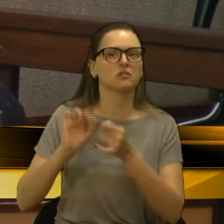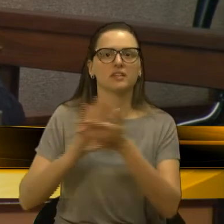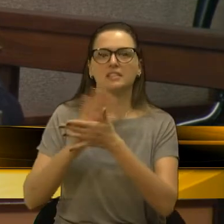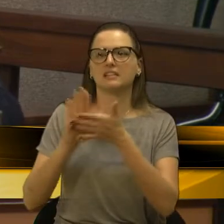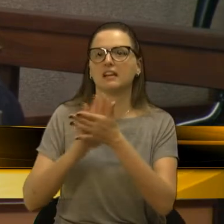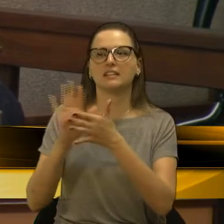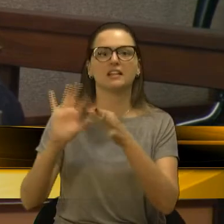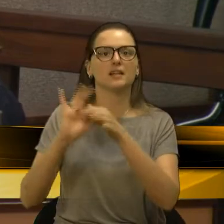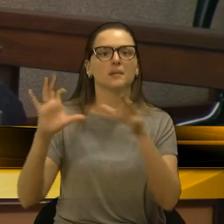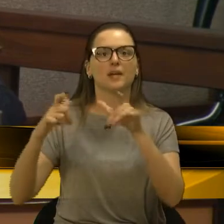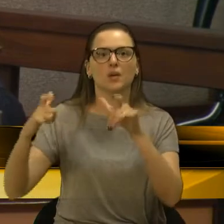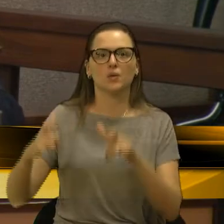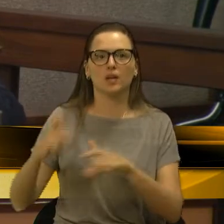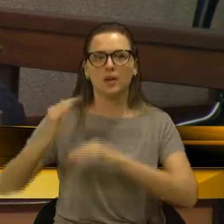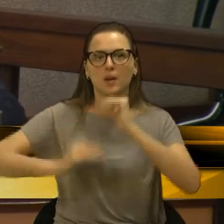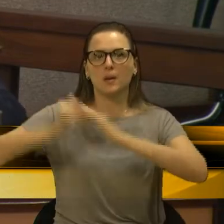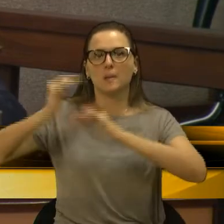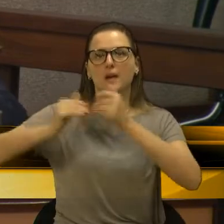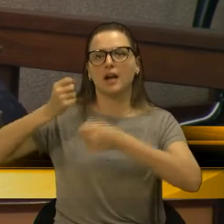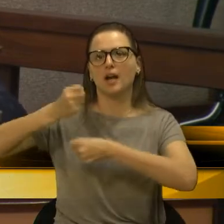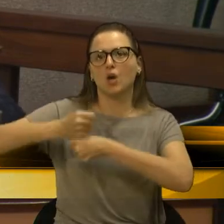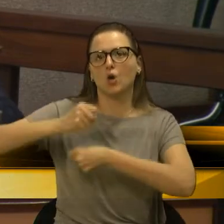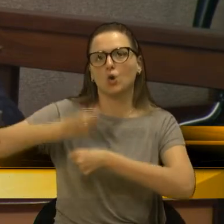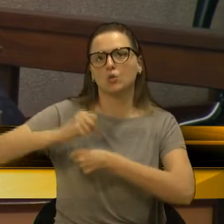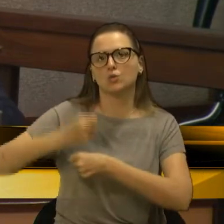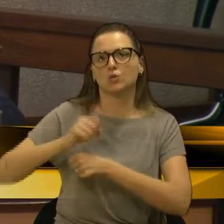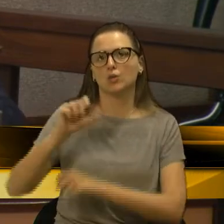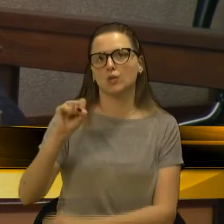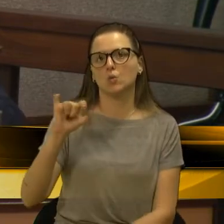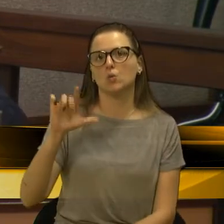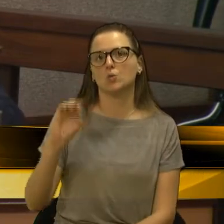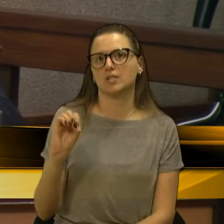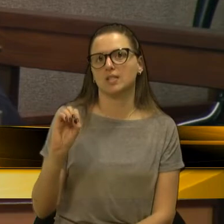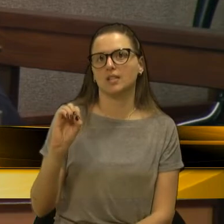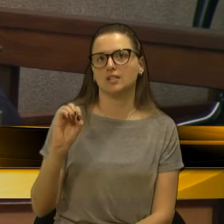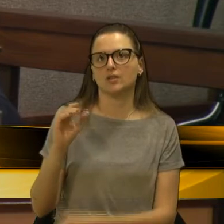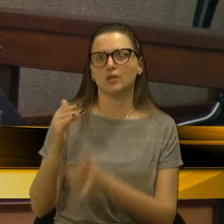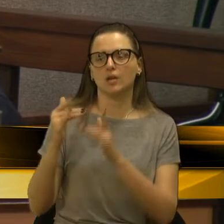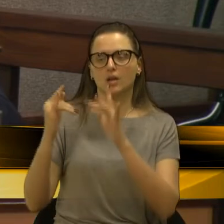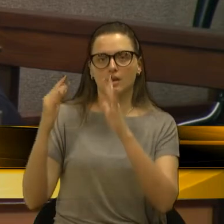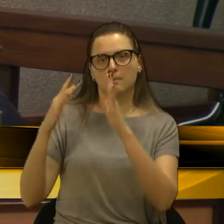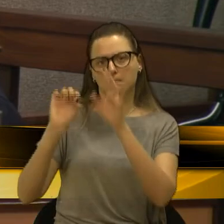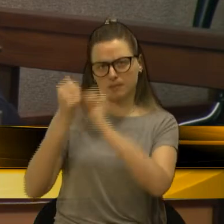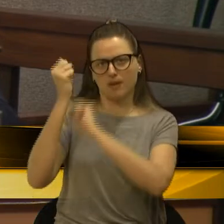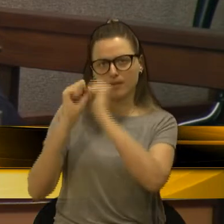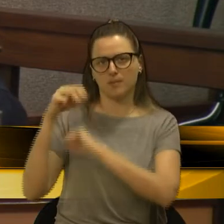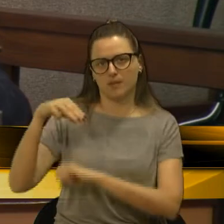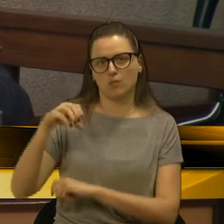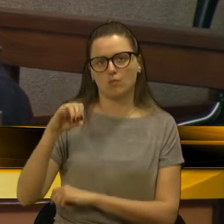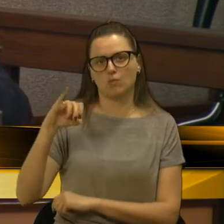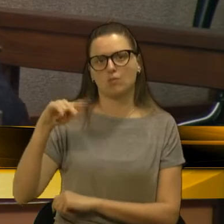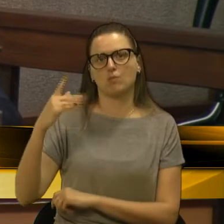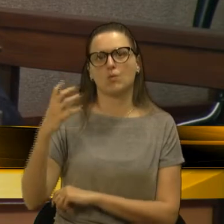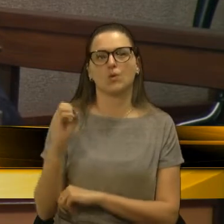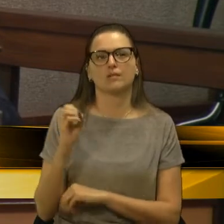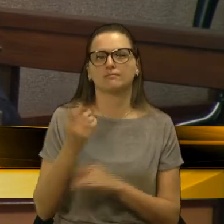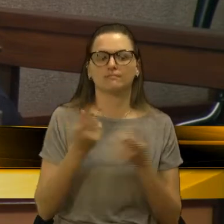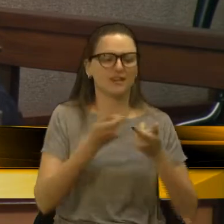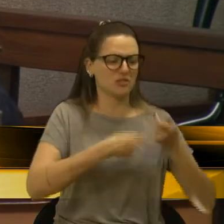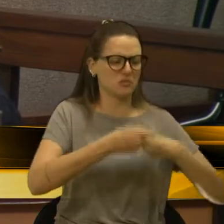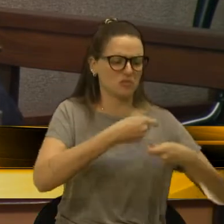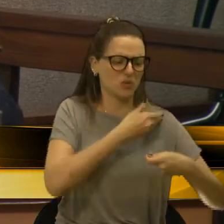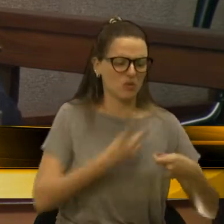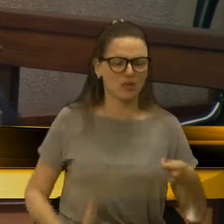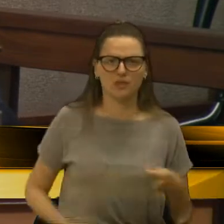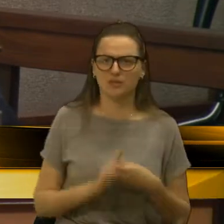o espaço para construir o silo para o moinho. Então, uma administração incapaz, uma